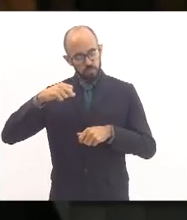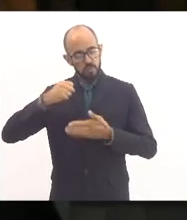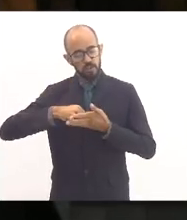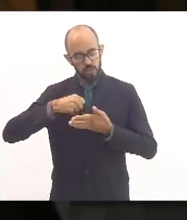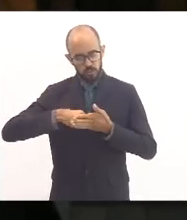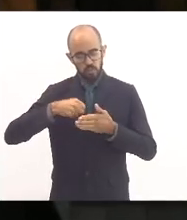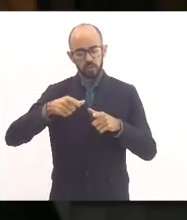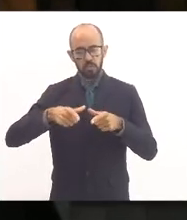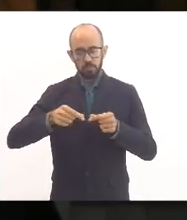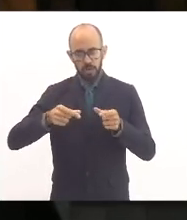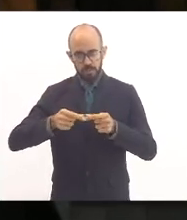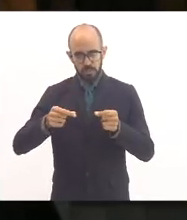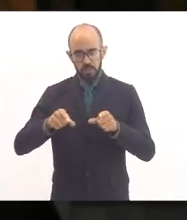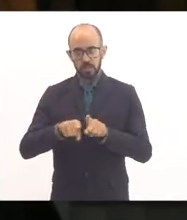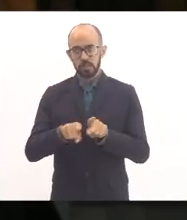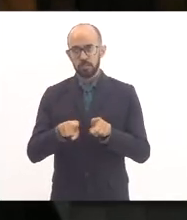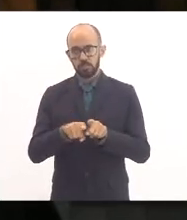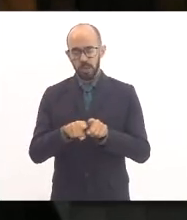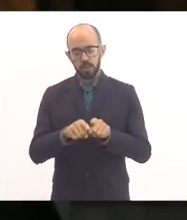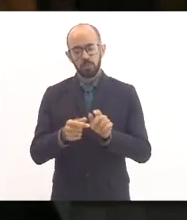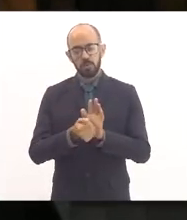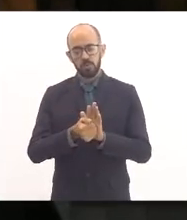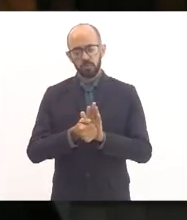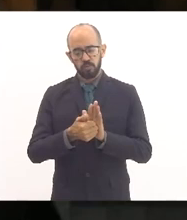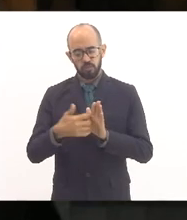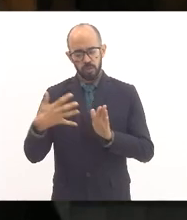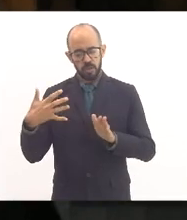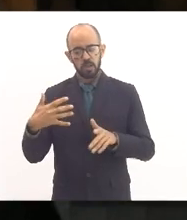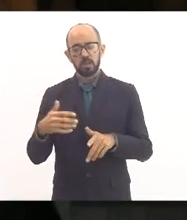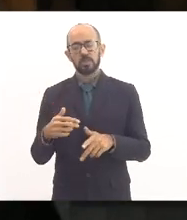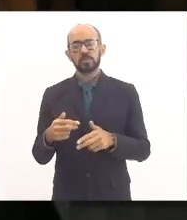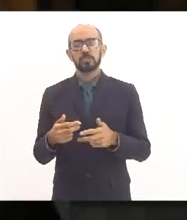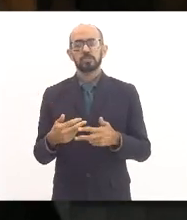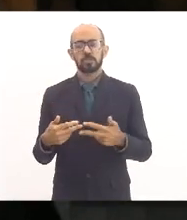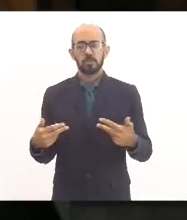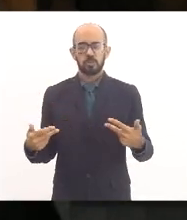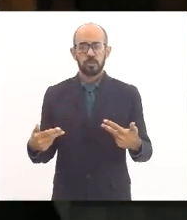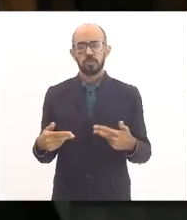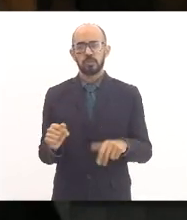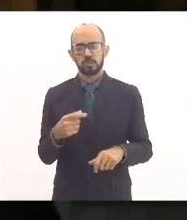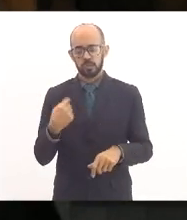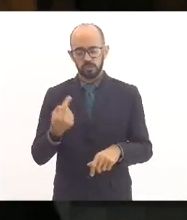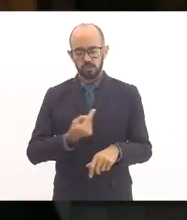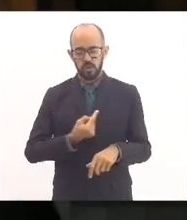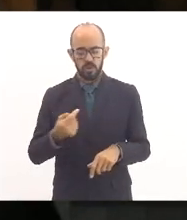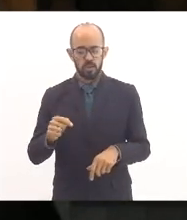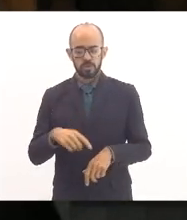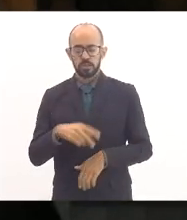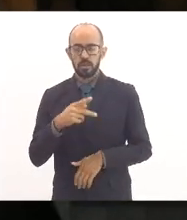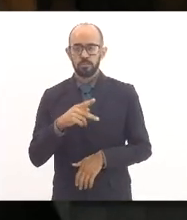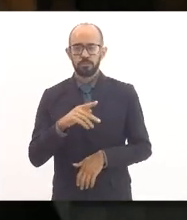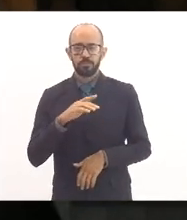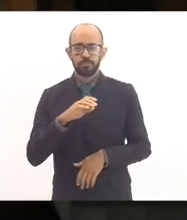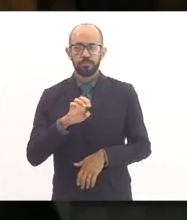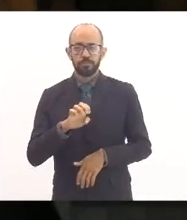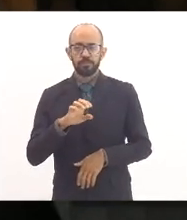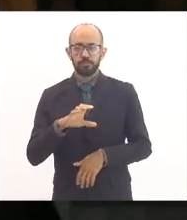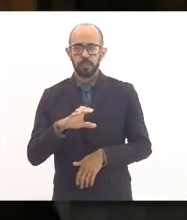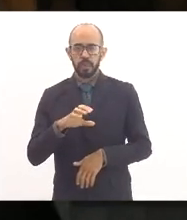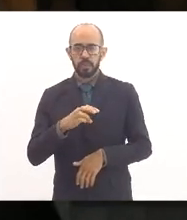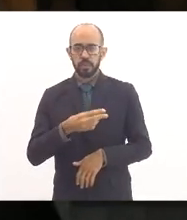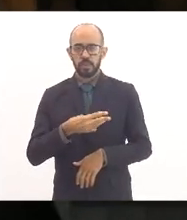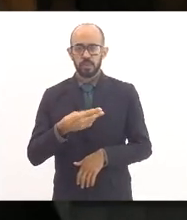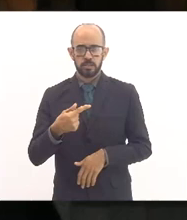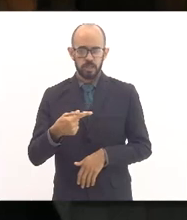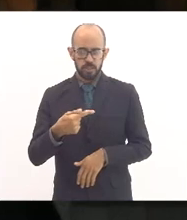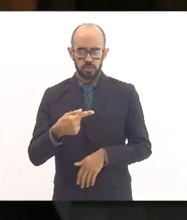na luta por uma série de prerrogativas nossas na PEC 37 de maneira que Doutor Tarcísio